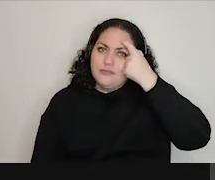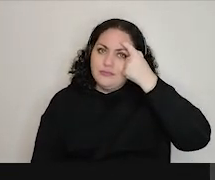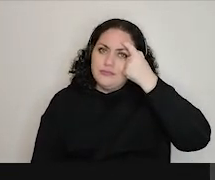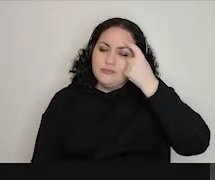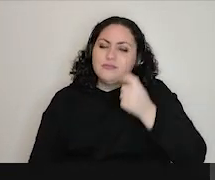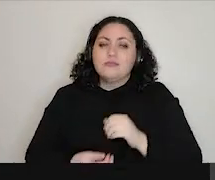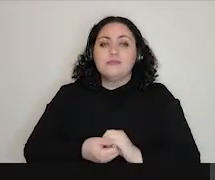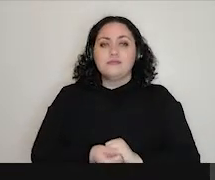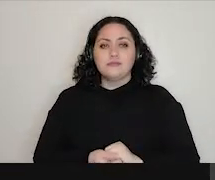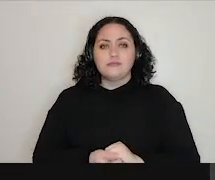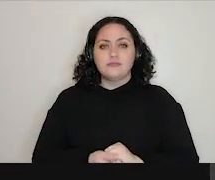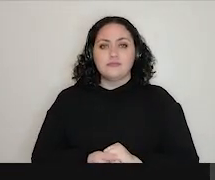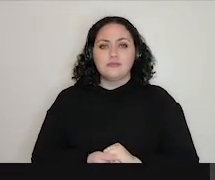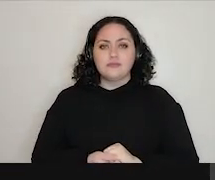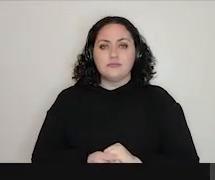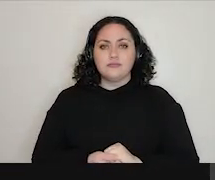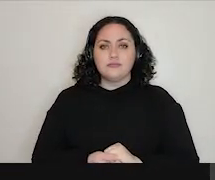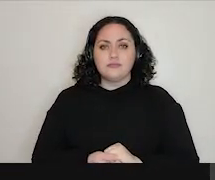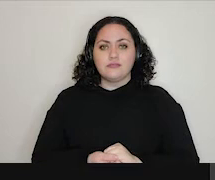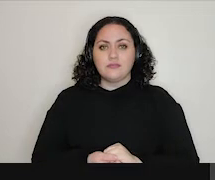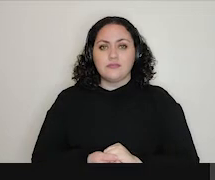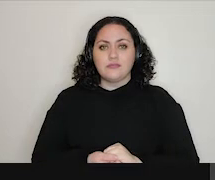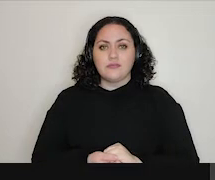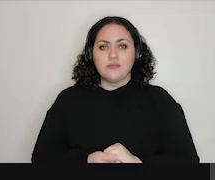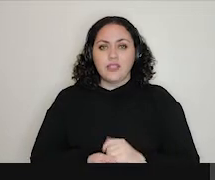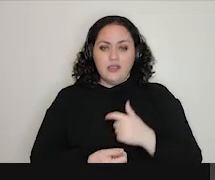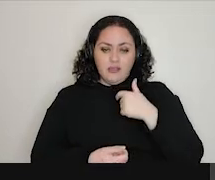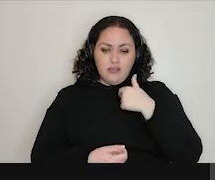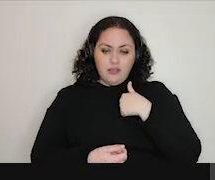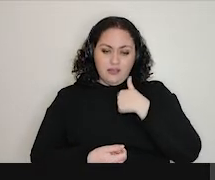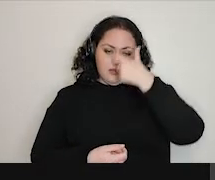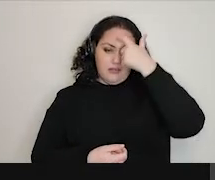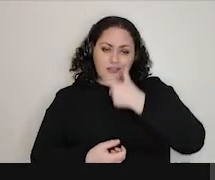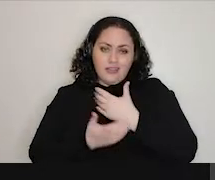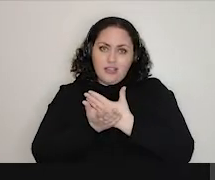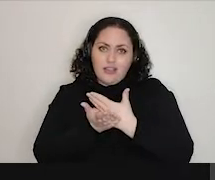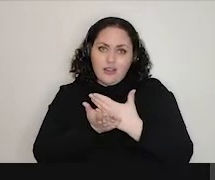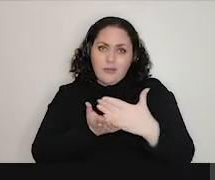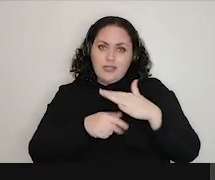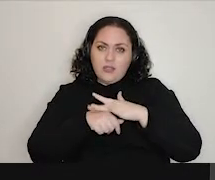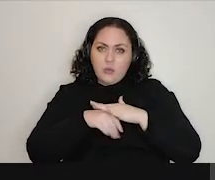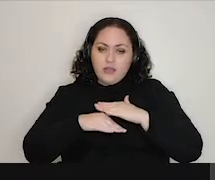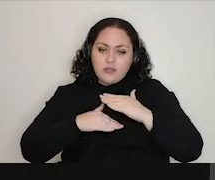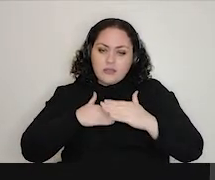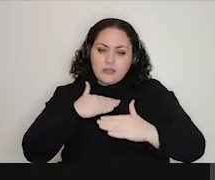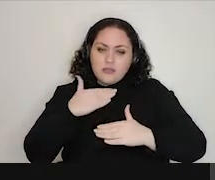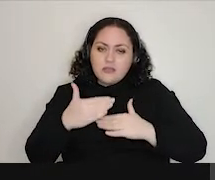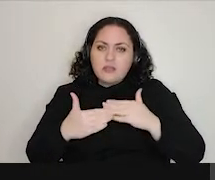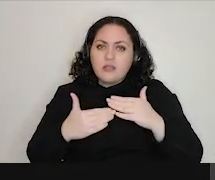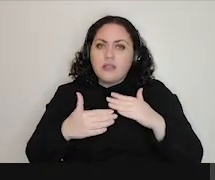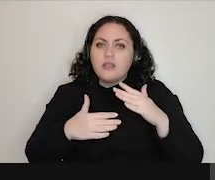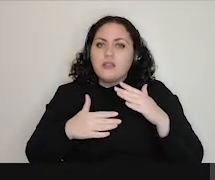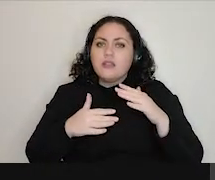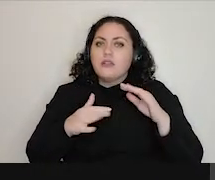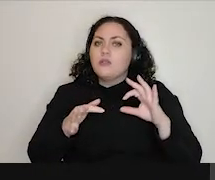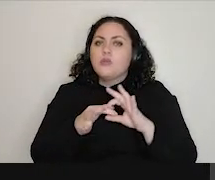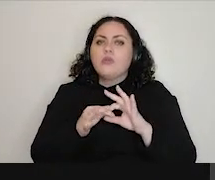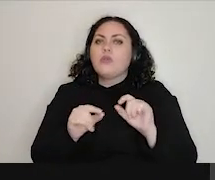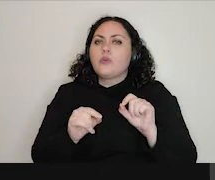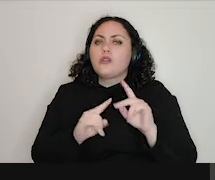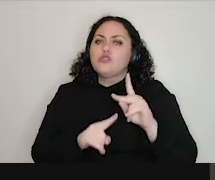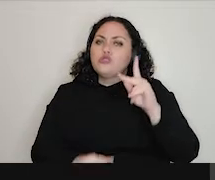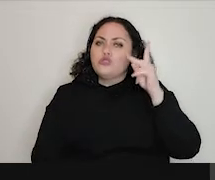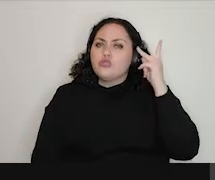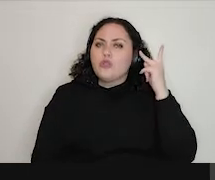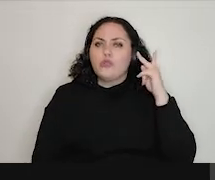acadêmico a gente possa ter consciência, né, que todo e qualquer processo de adoecimento, ele também